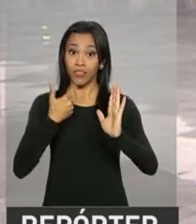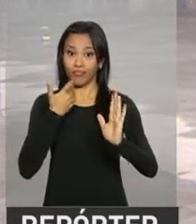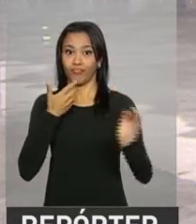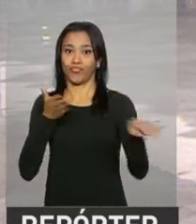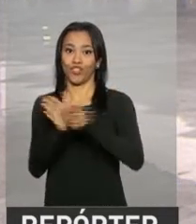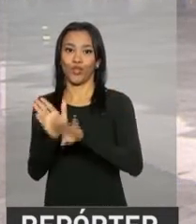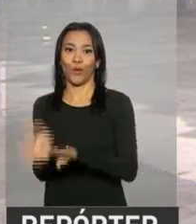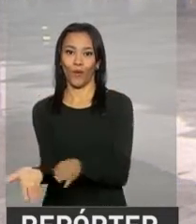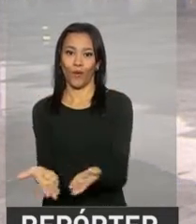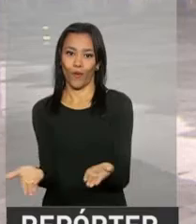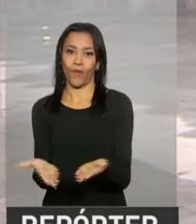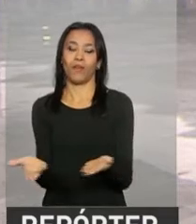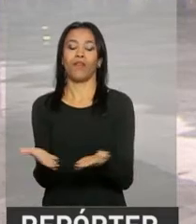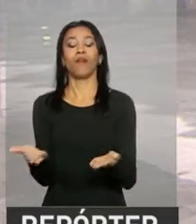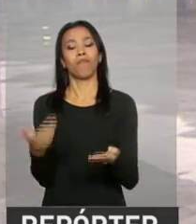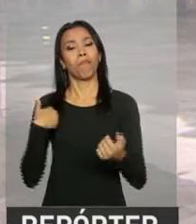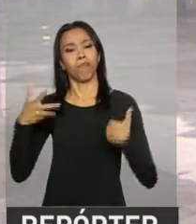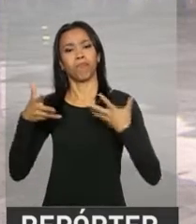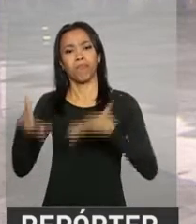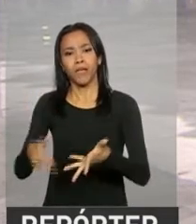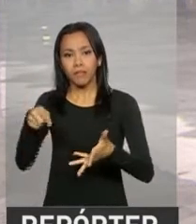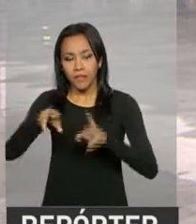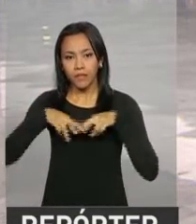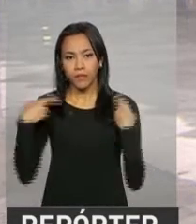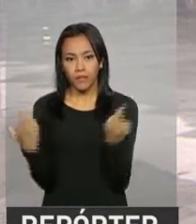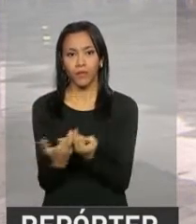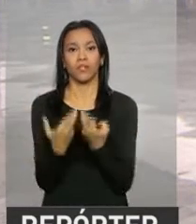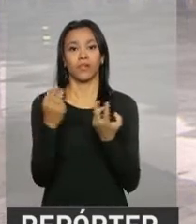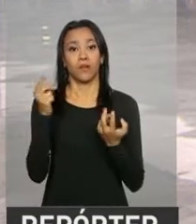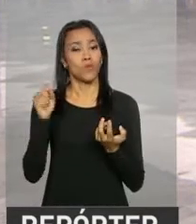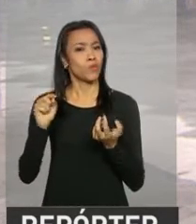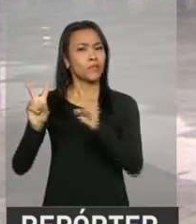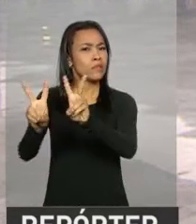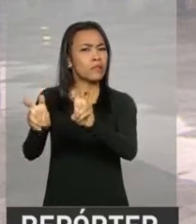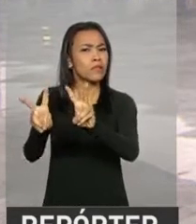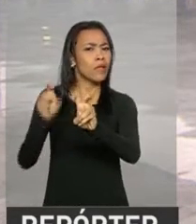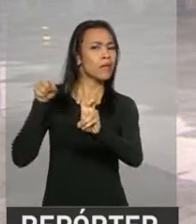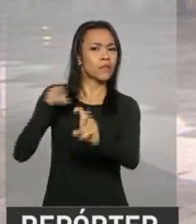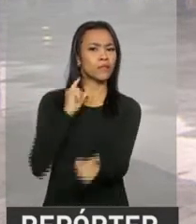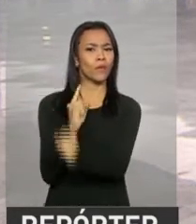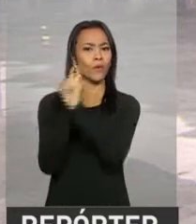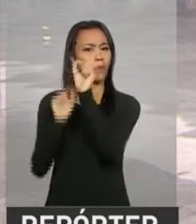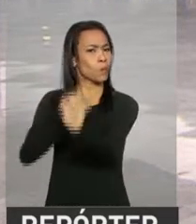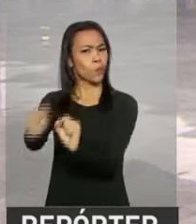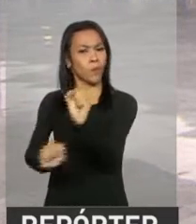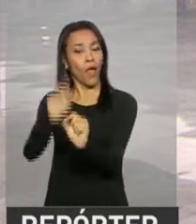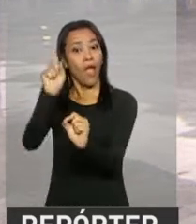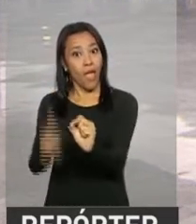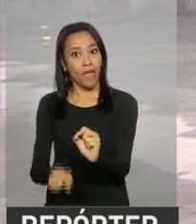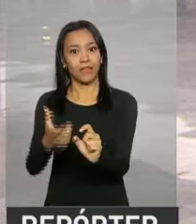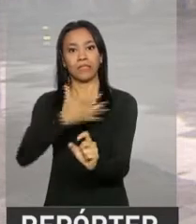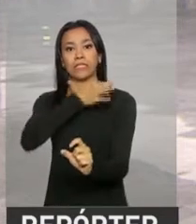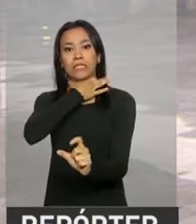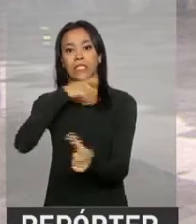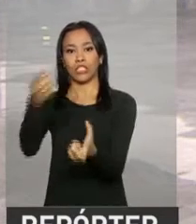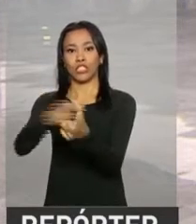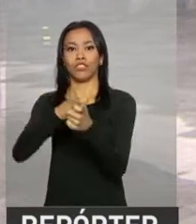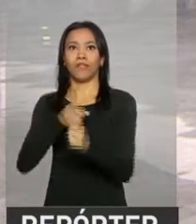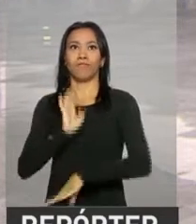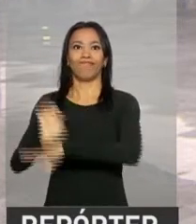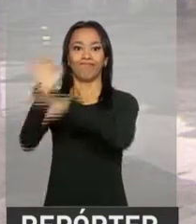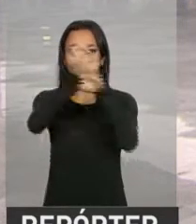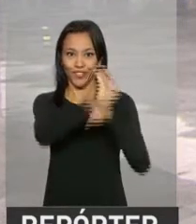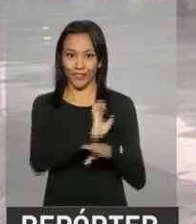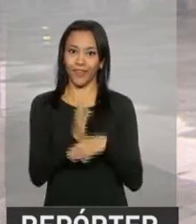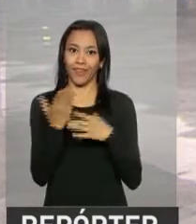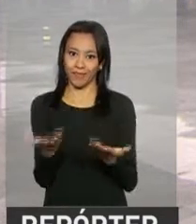aqui ao Palácio do Planalto para participar dessa reunião. Uma das pautas desse encontro aí é a questão das dívidas dos estados com a